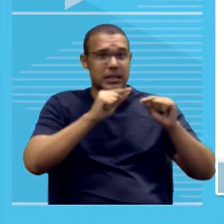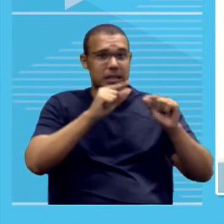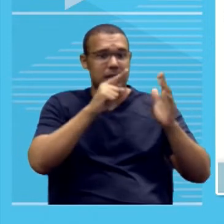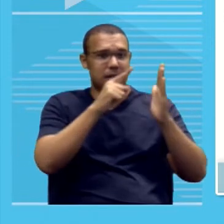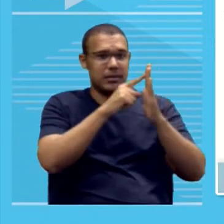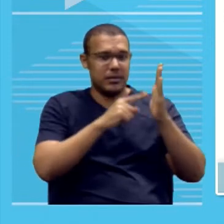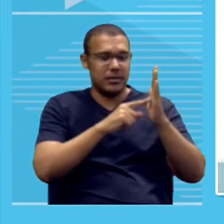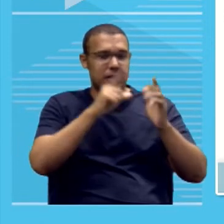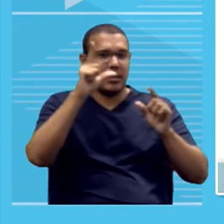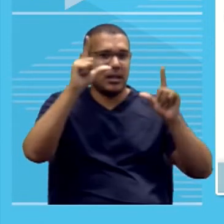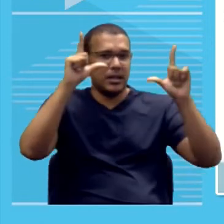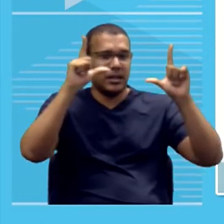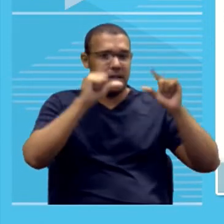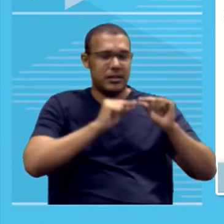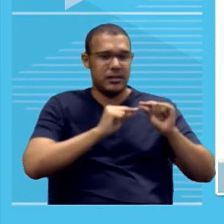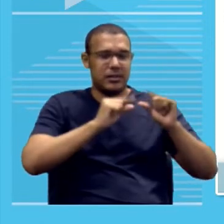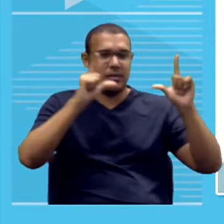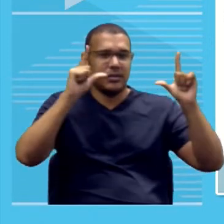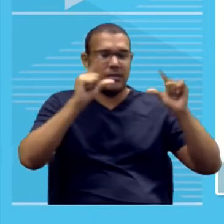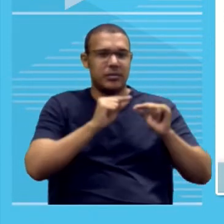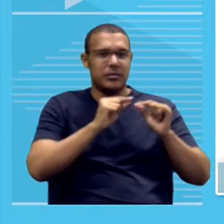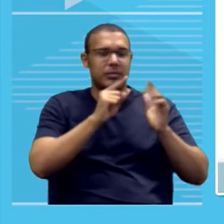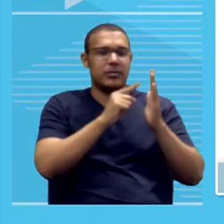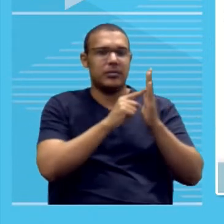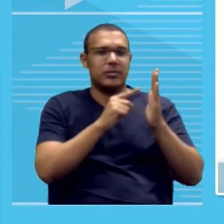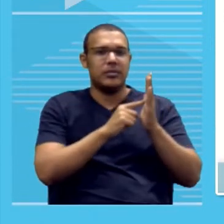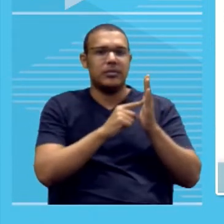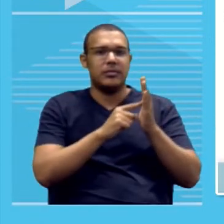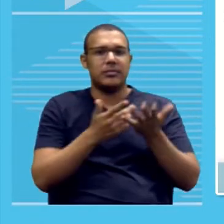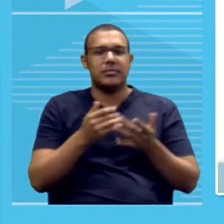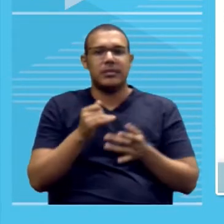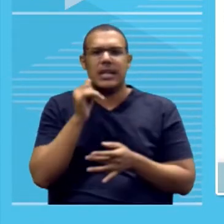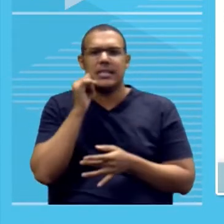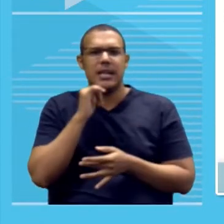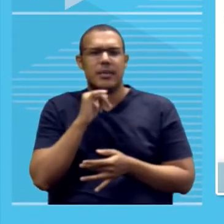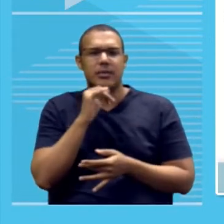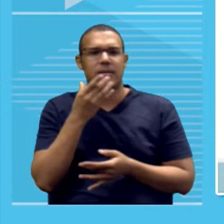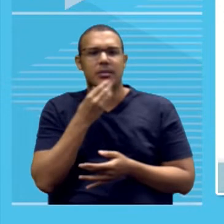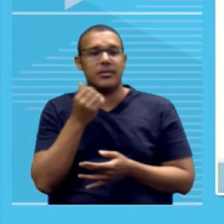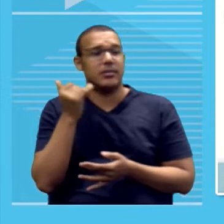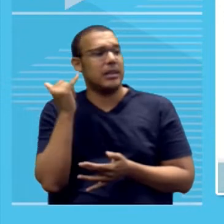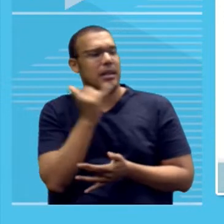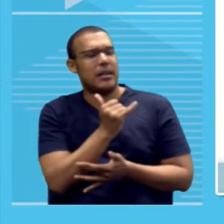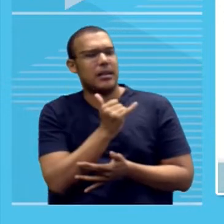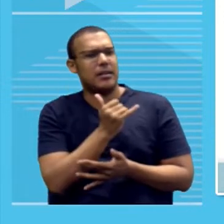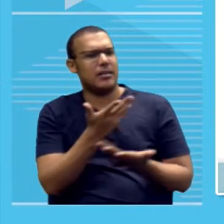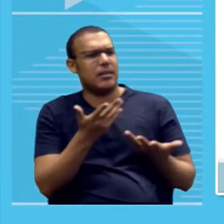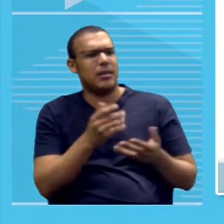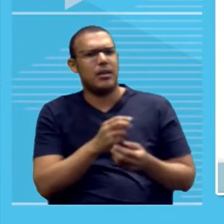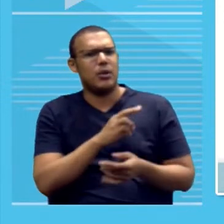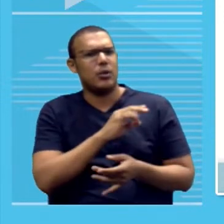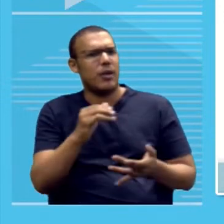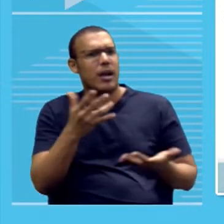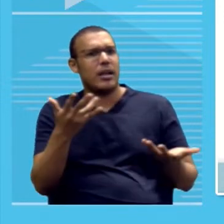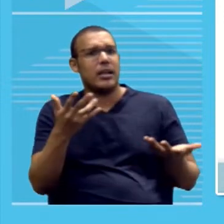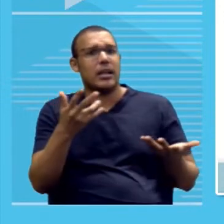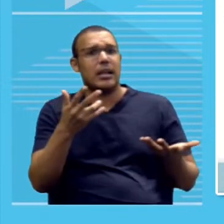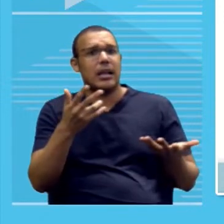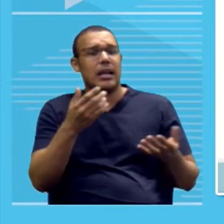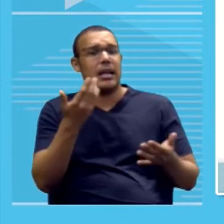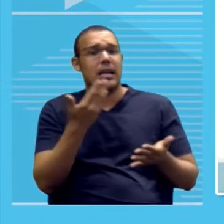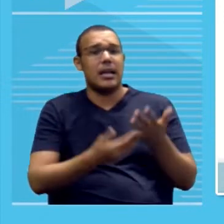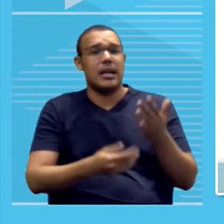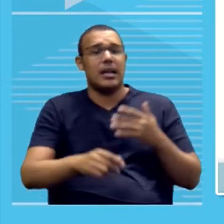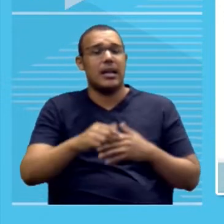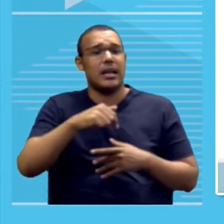ligando, apagando, ligando, apagando, ligando, apagando a lâmpada. Até que sua mãe olha para ti e fala: "Ê, menino rei, tu vai fazer o quê? Tu vai